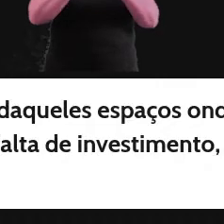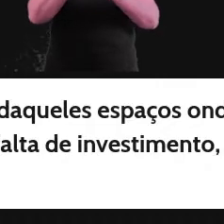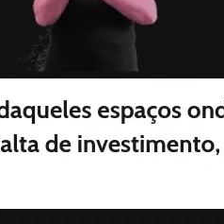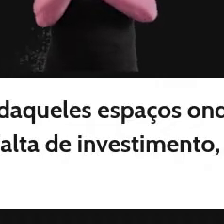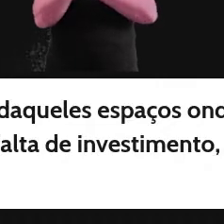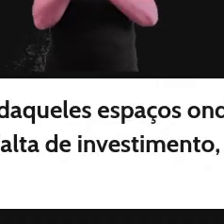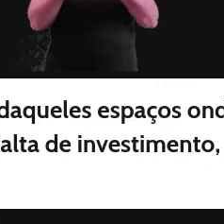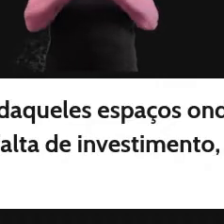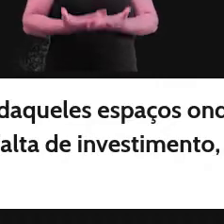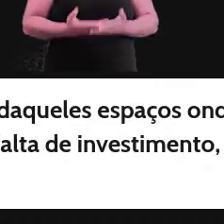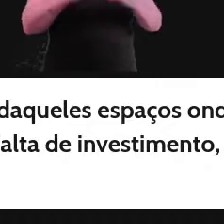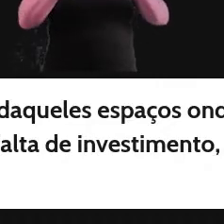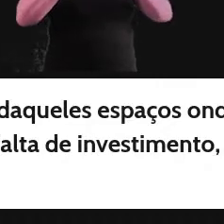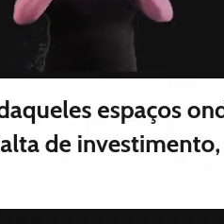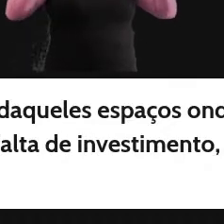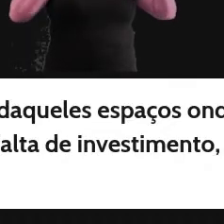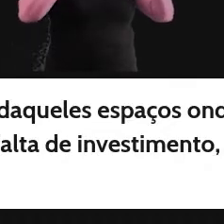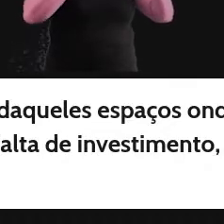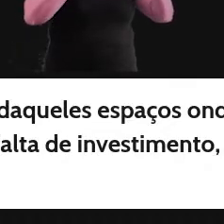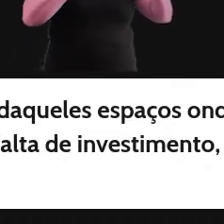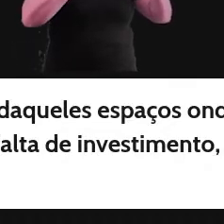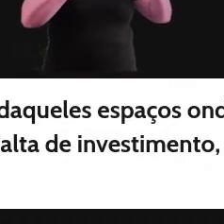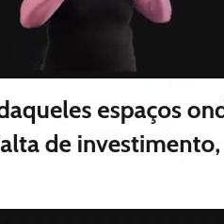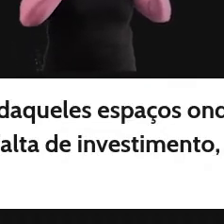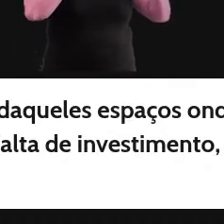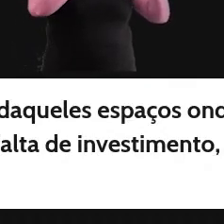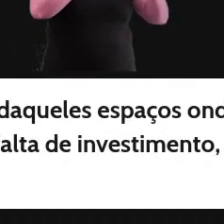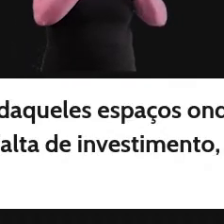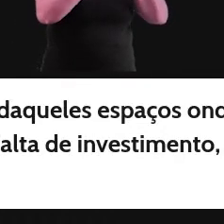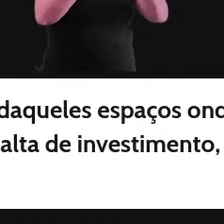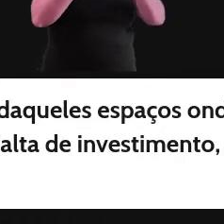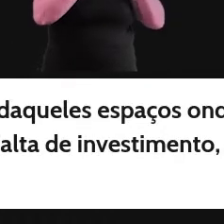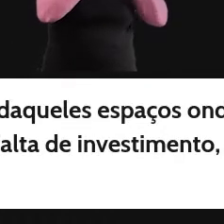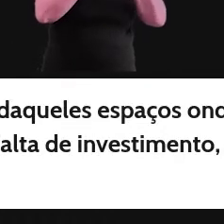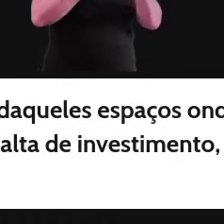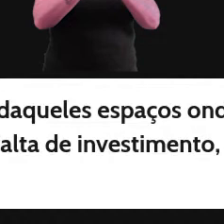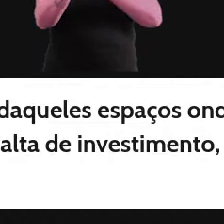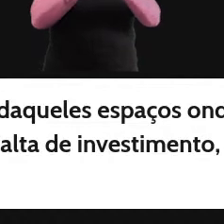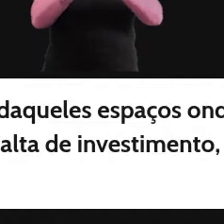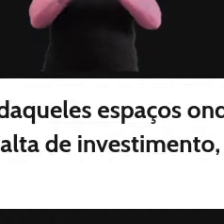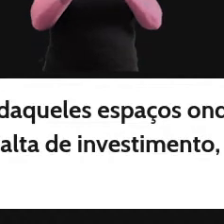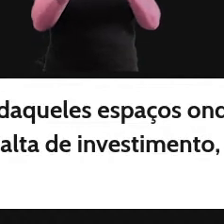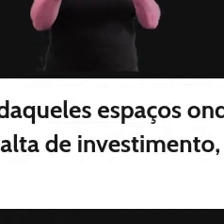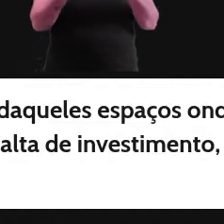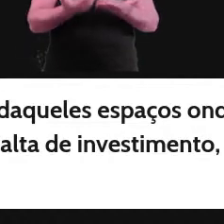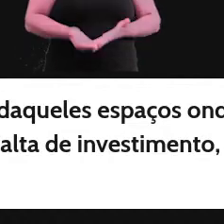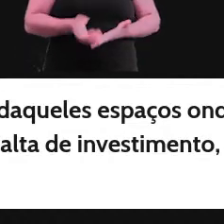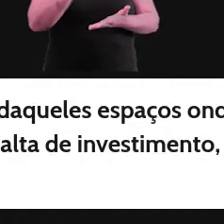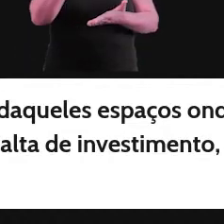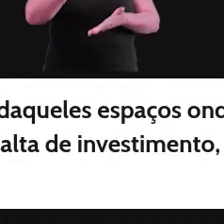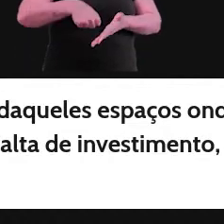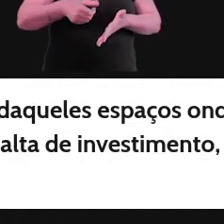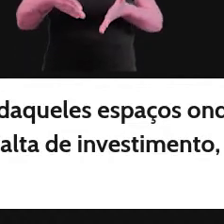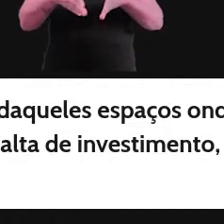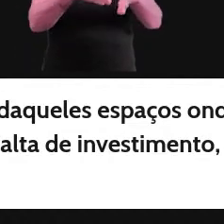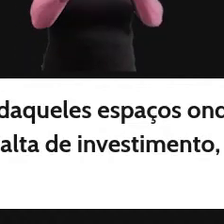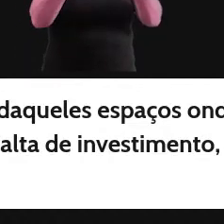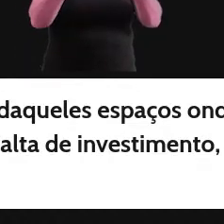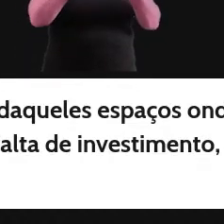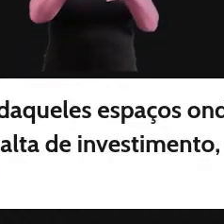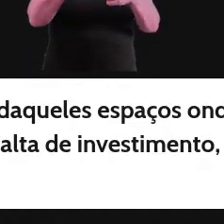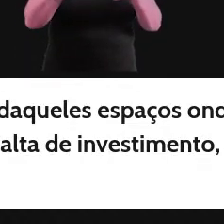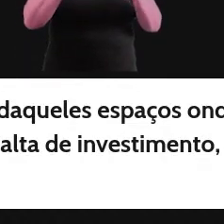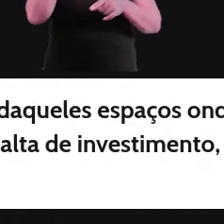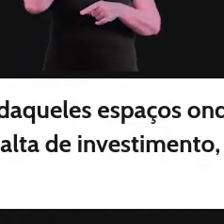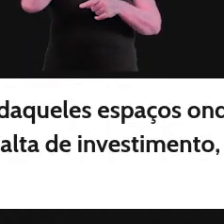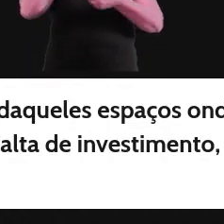virtualizar essas peças e trazer para essa virtualização estratégias de acessibilidade seja, sim, uma estratégia. Mas tem que, de novo, pensar